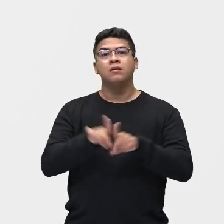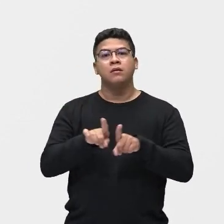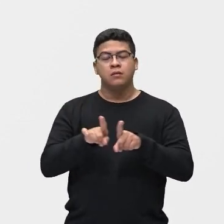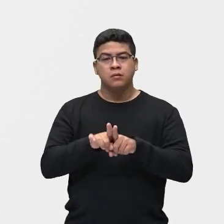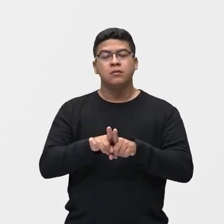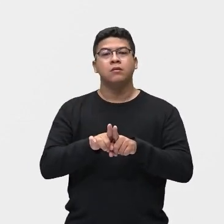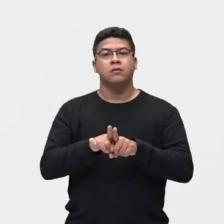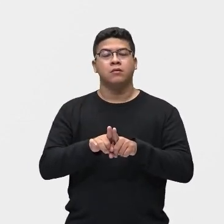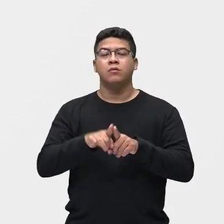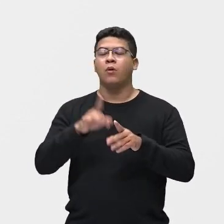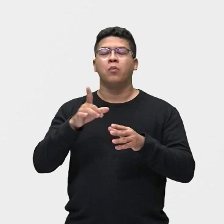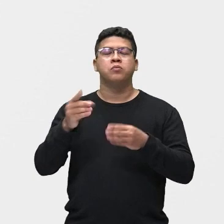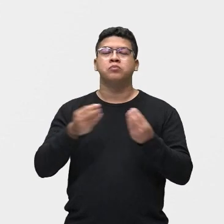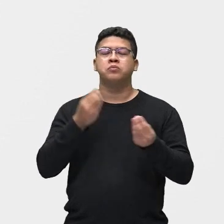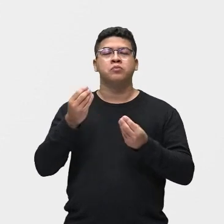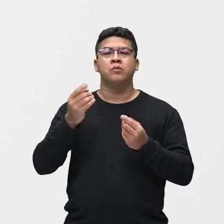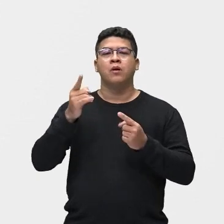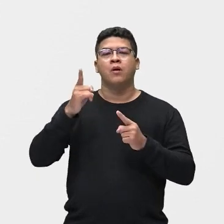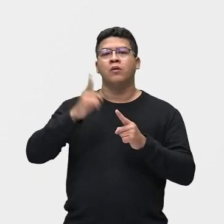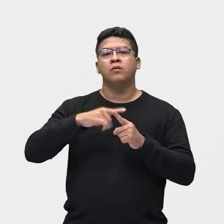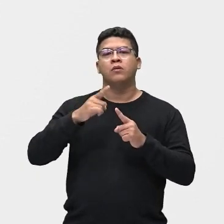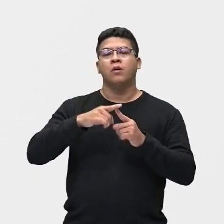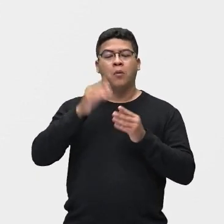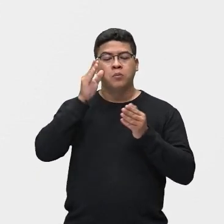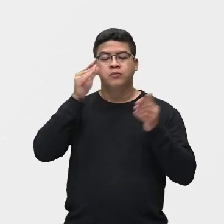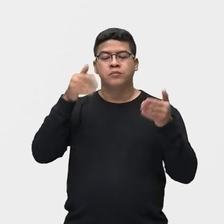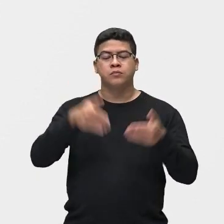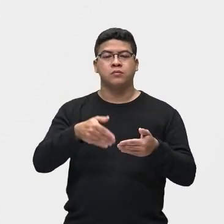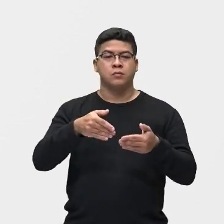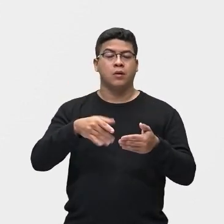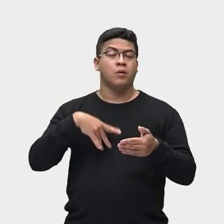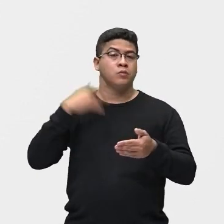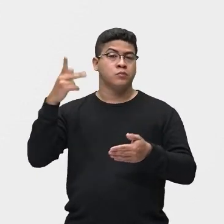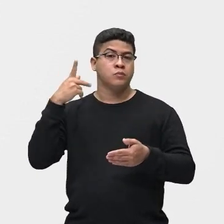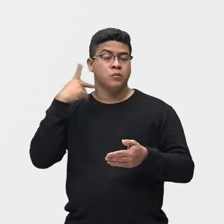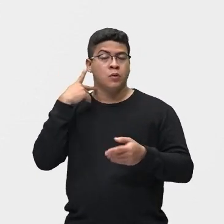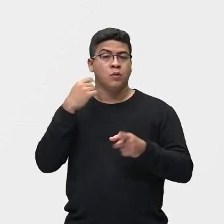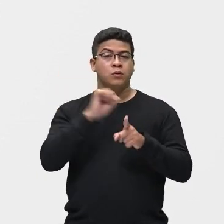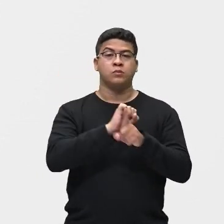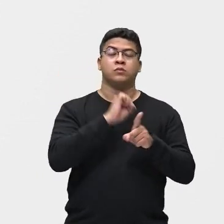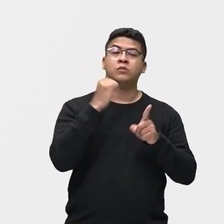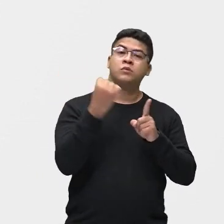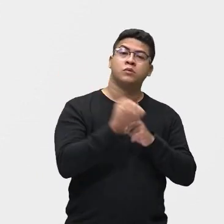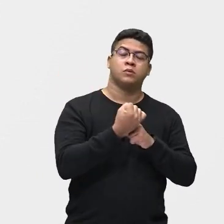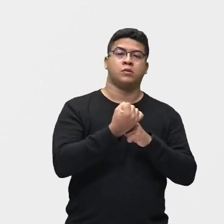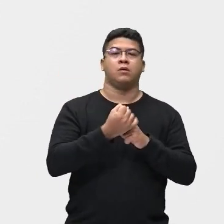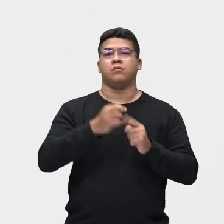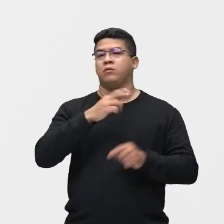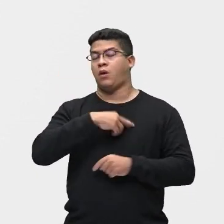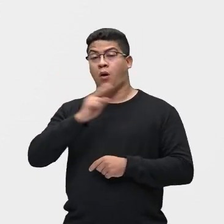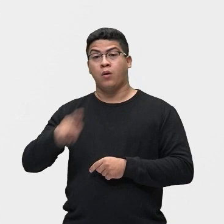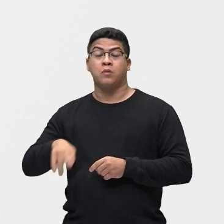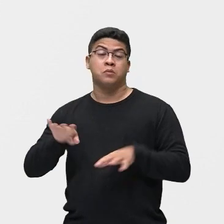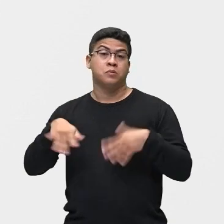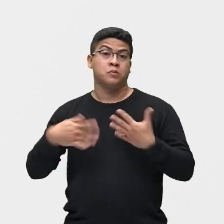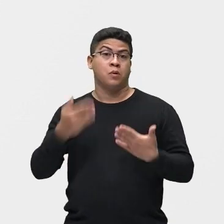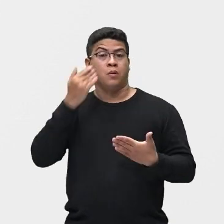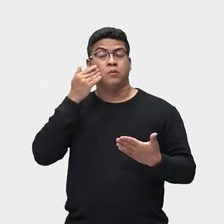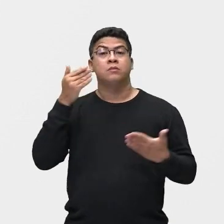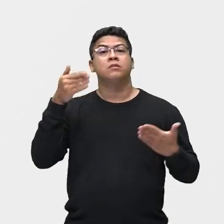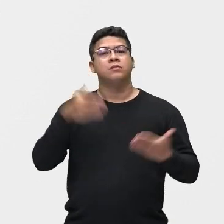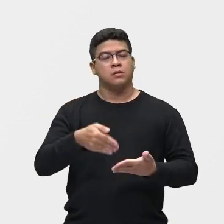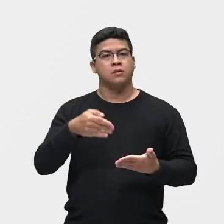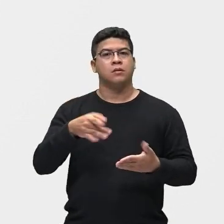função social, a sua função política, a sua função religiosa de